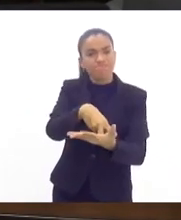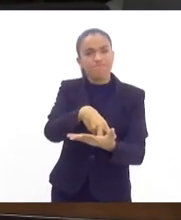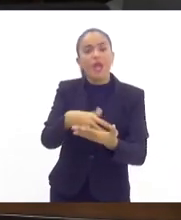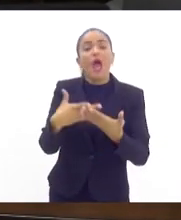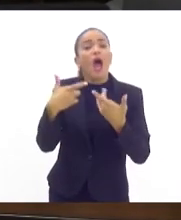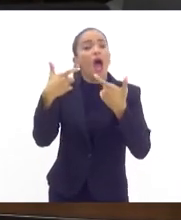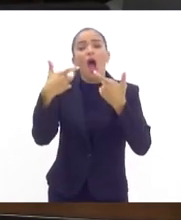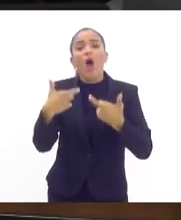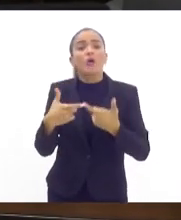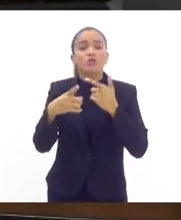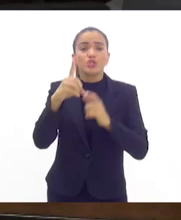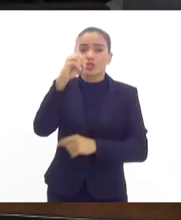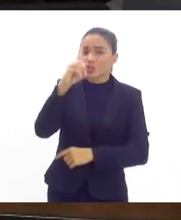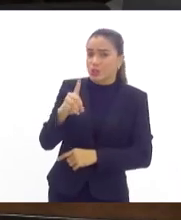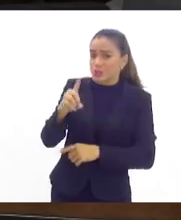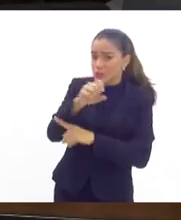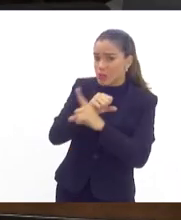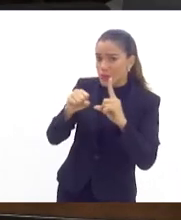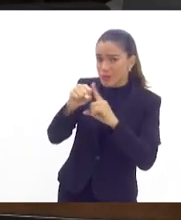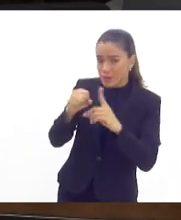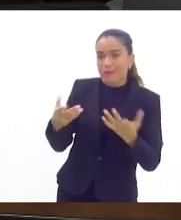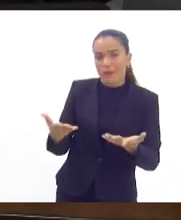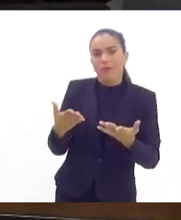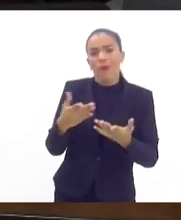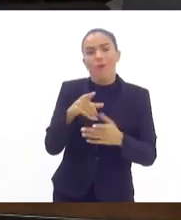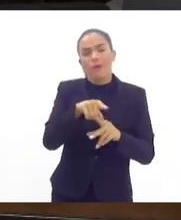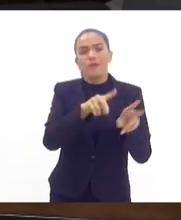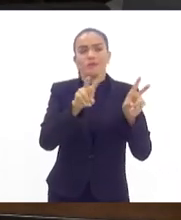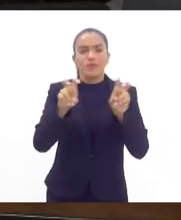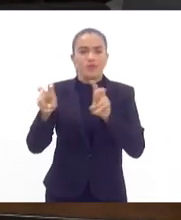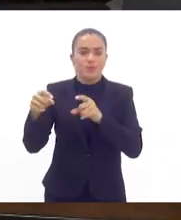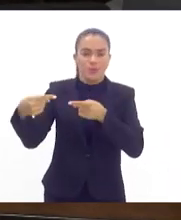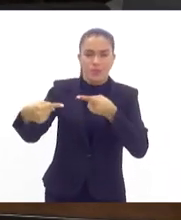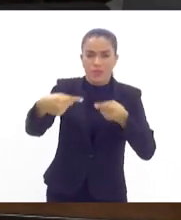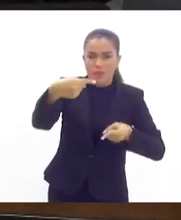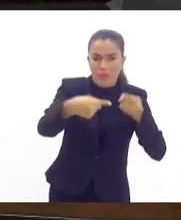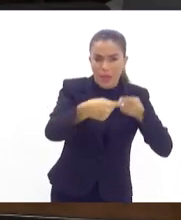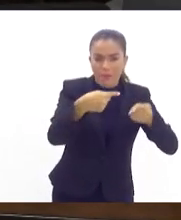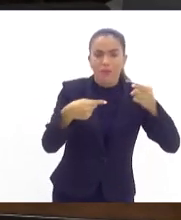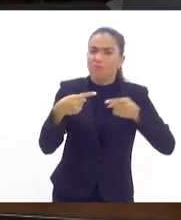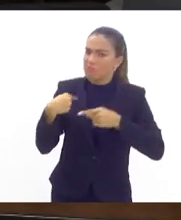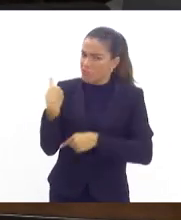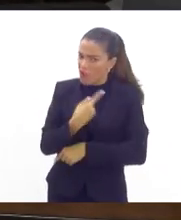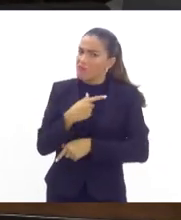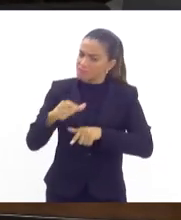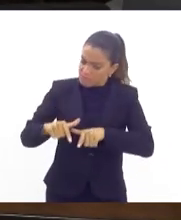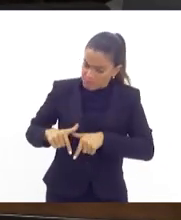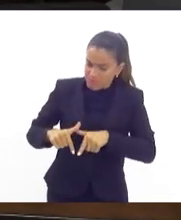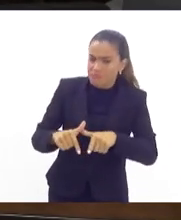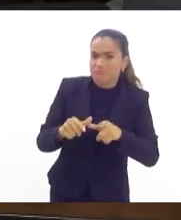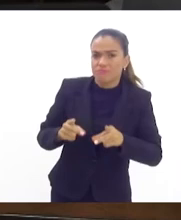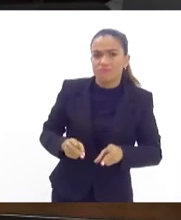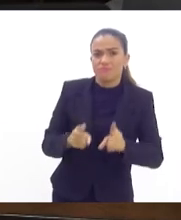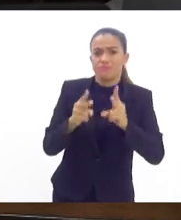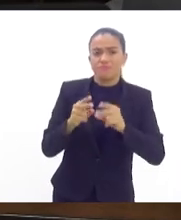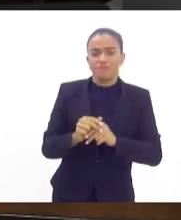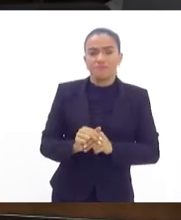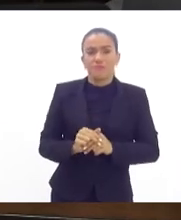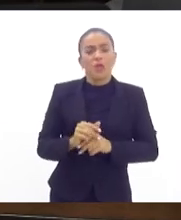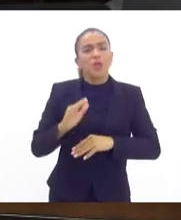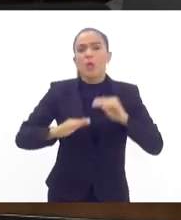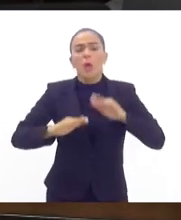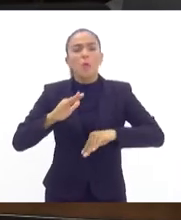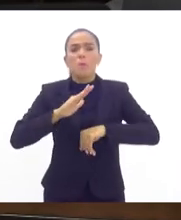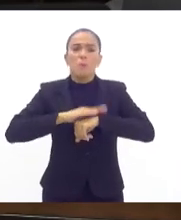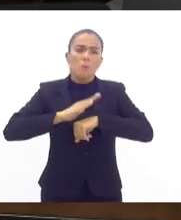que estão aí os direitos da sociedade então esse tipo de debate nós vamos fazer em algum momento